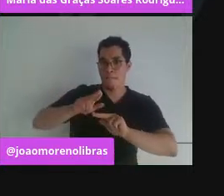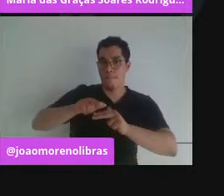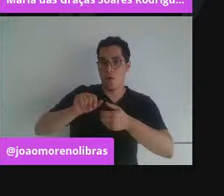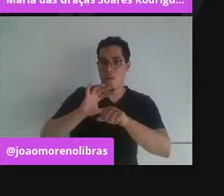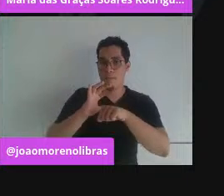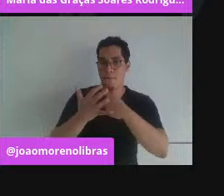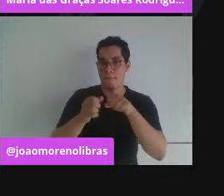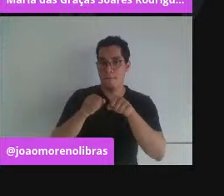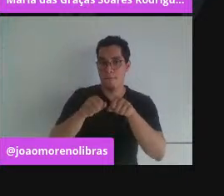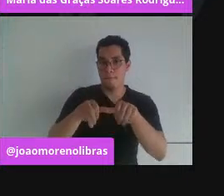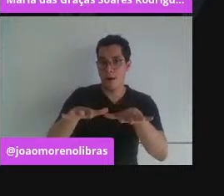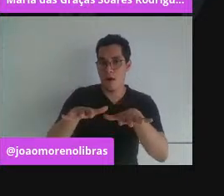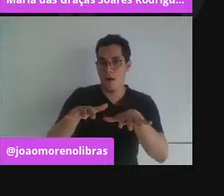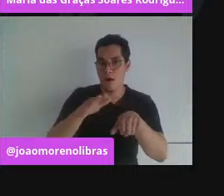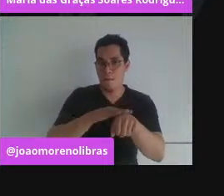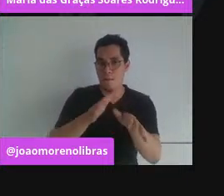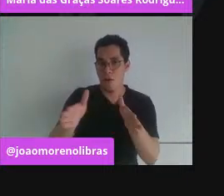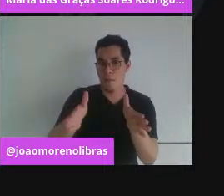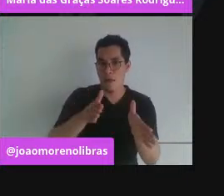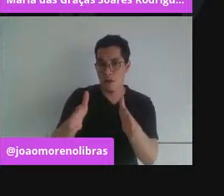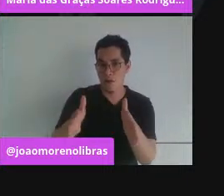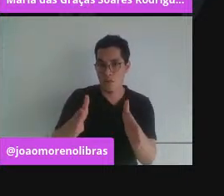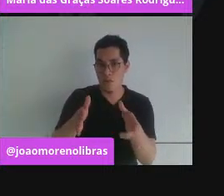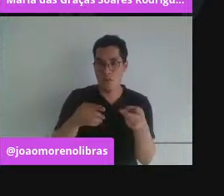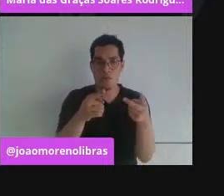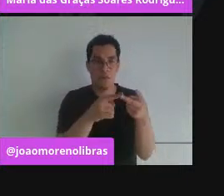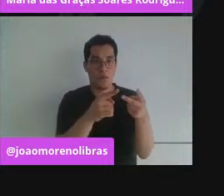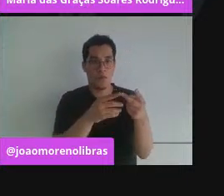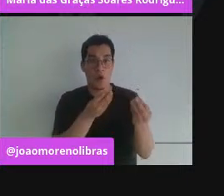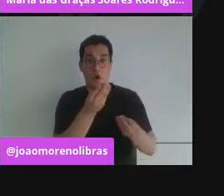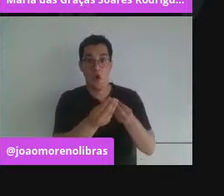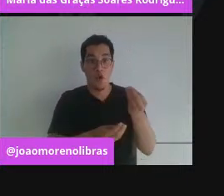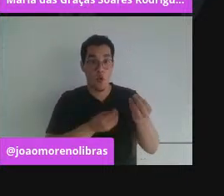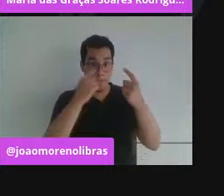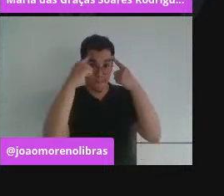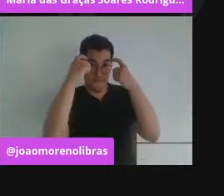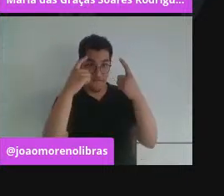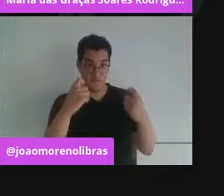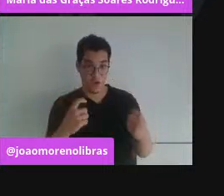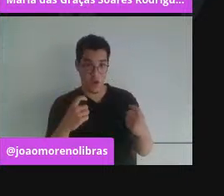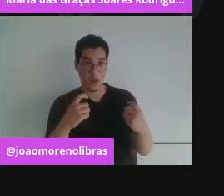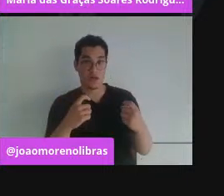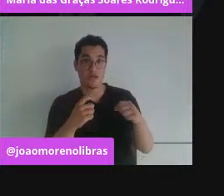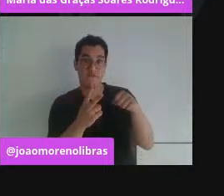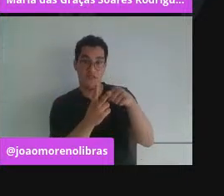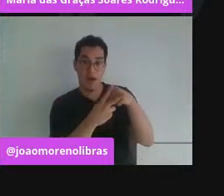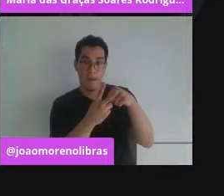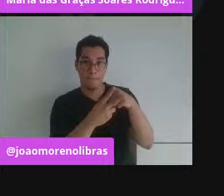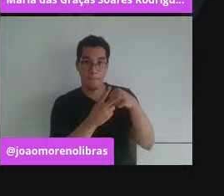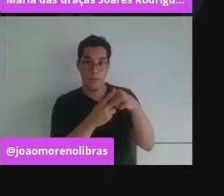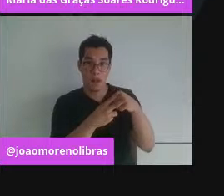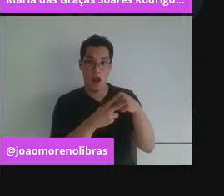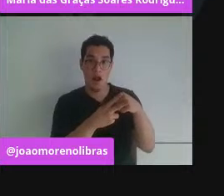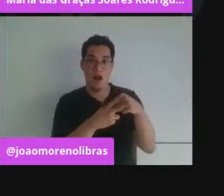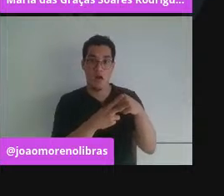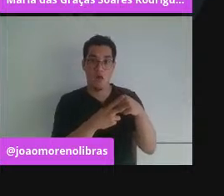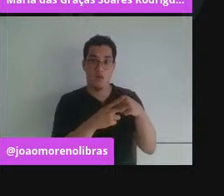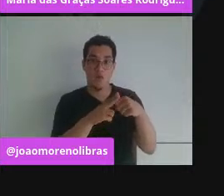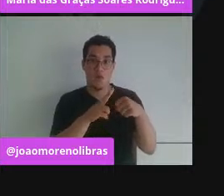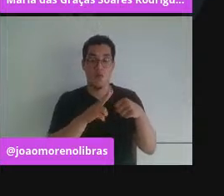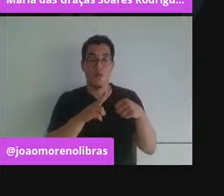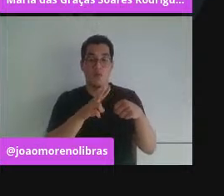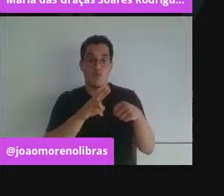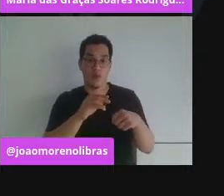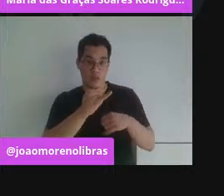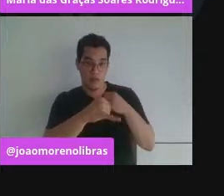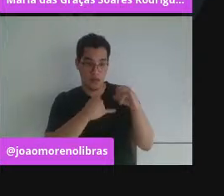a violência verbal em comentários online? Então, gente, e essas duas perguntas